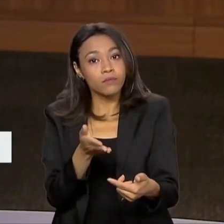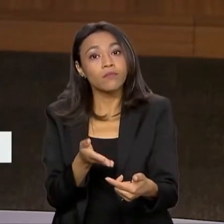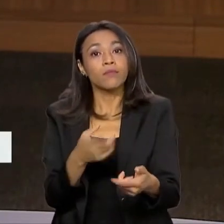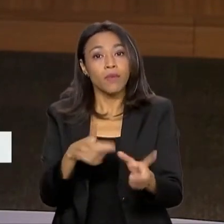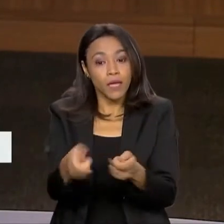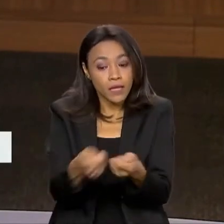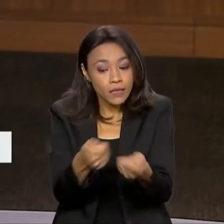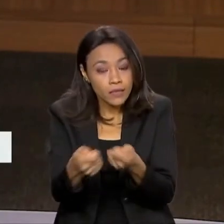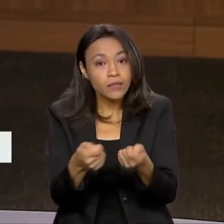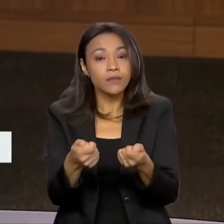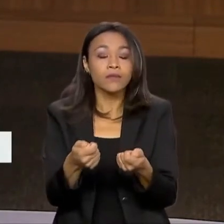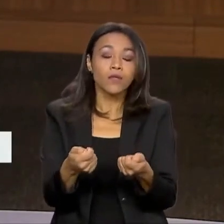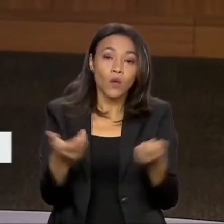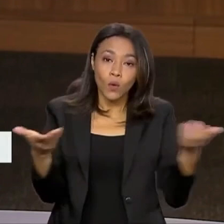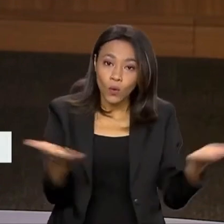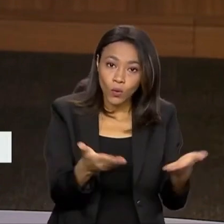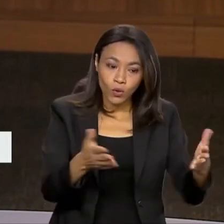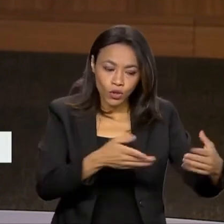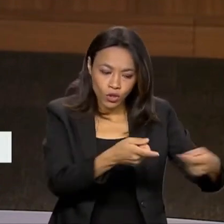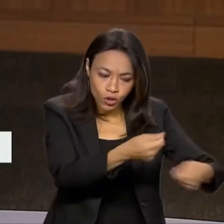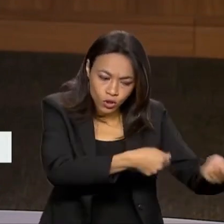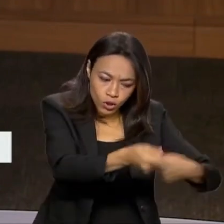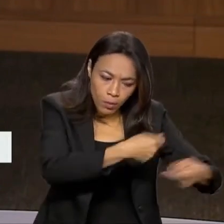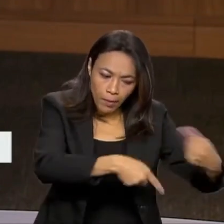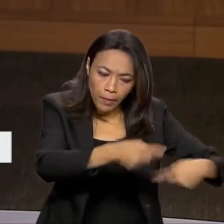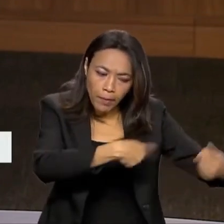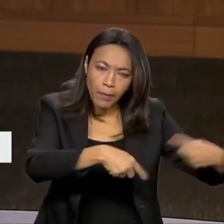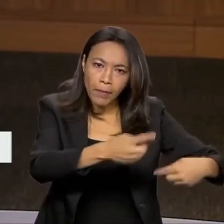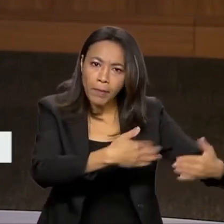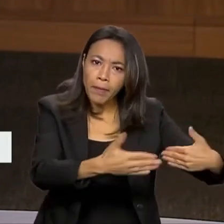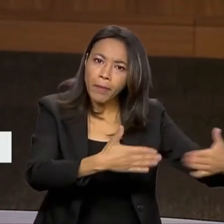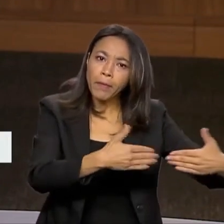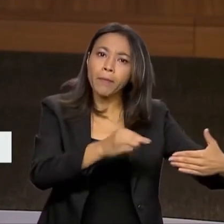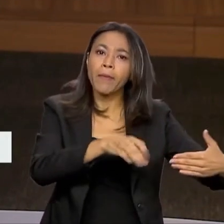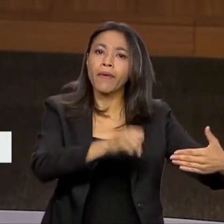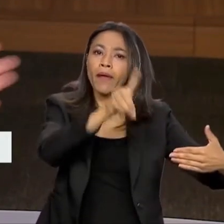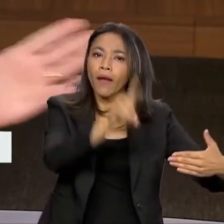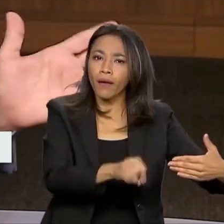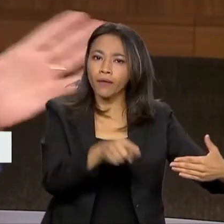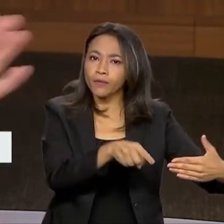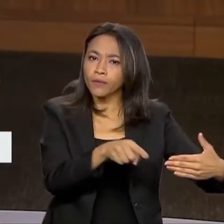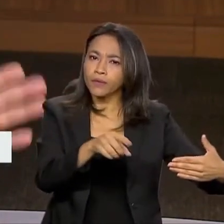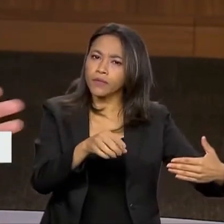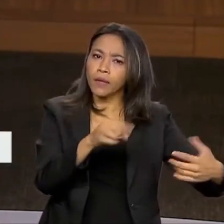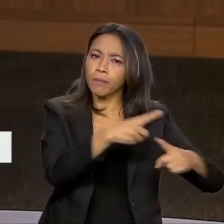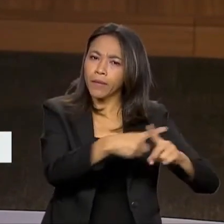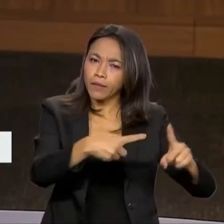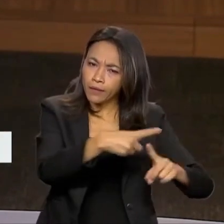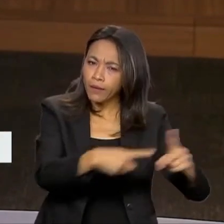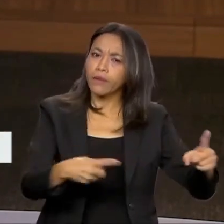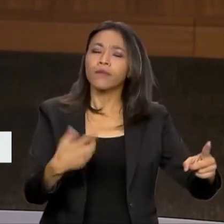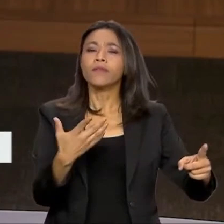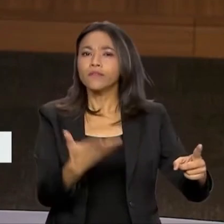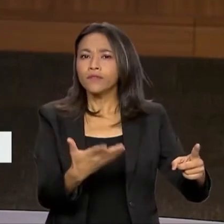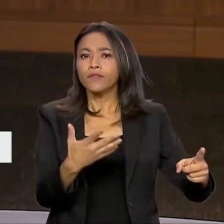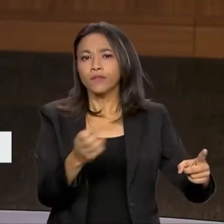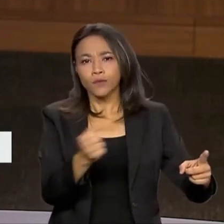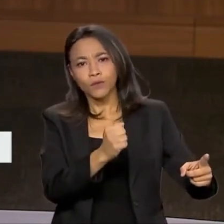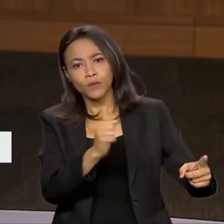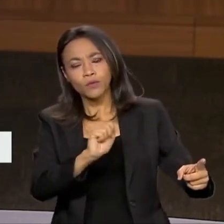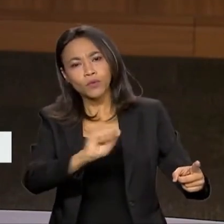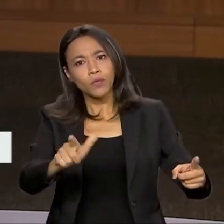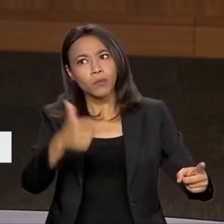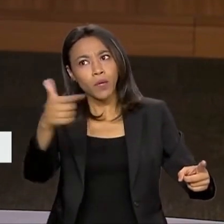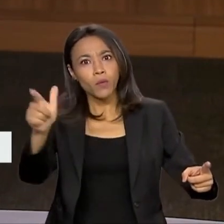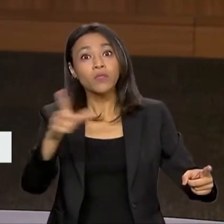hoje o mercado tá perdendo mais para meio do que para qualquer outro número Lembrando que